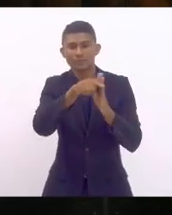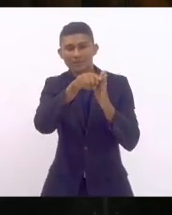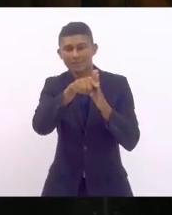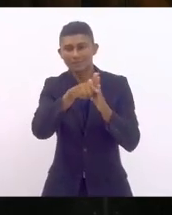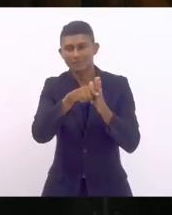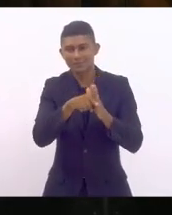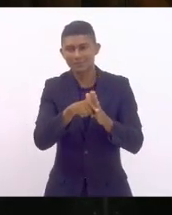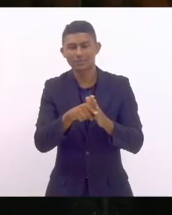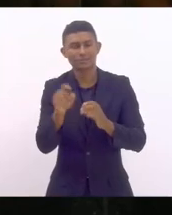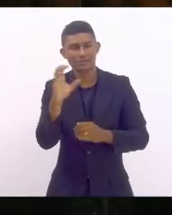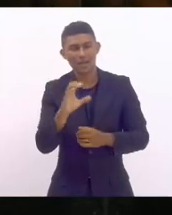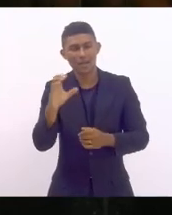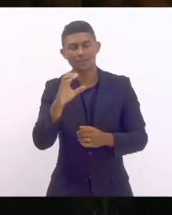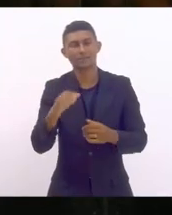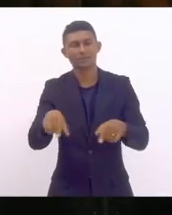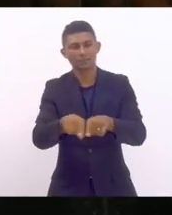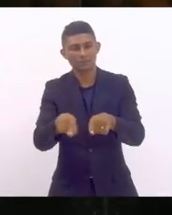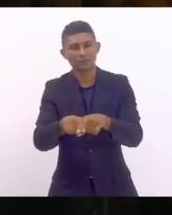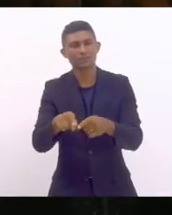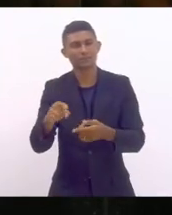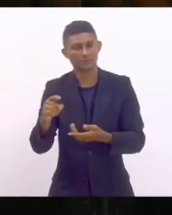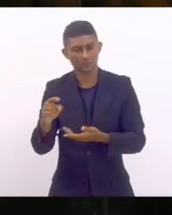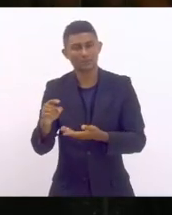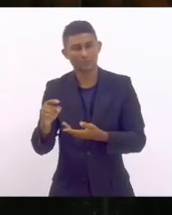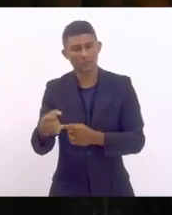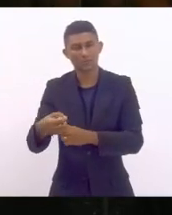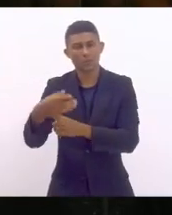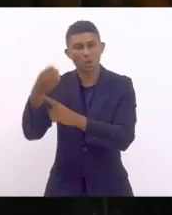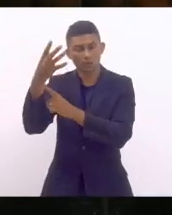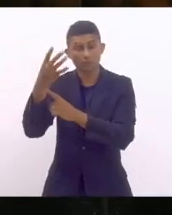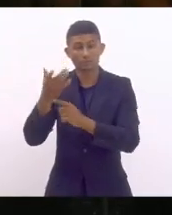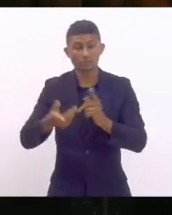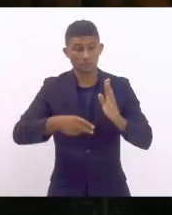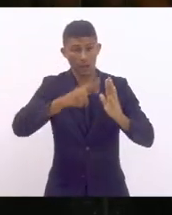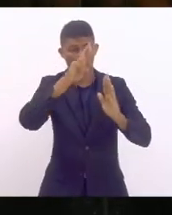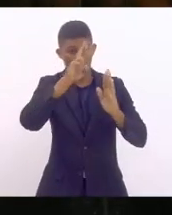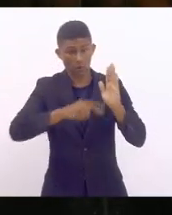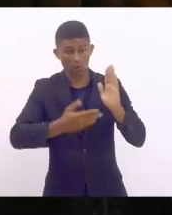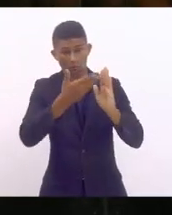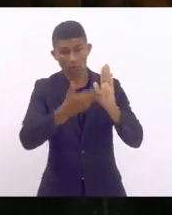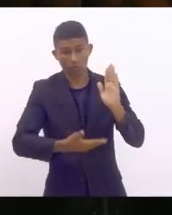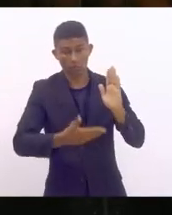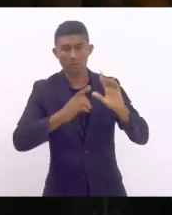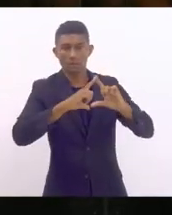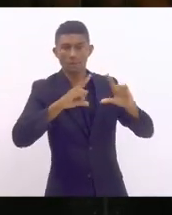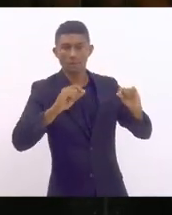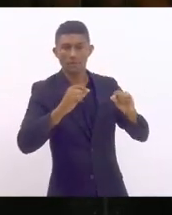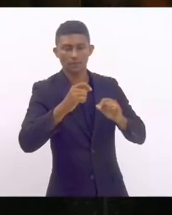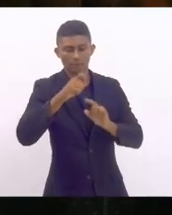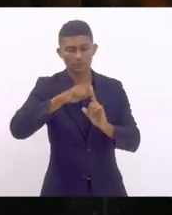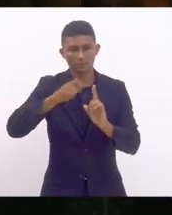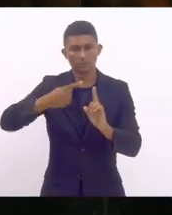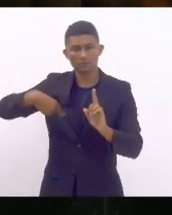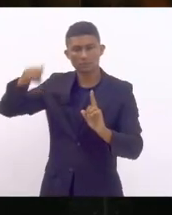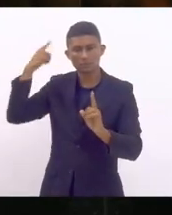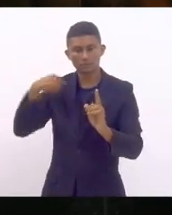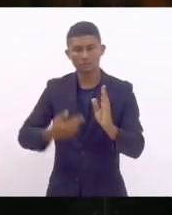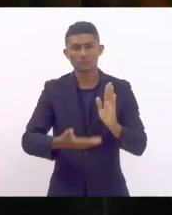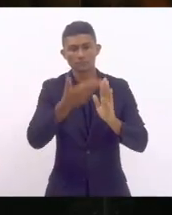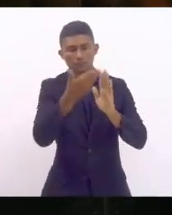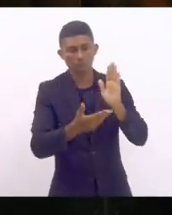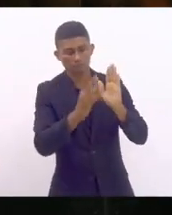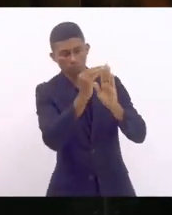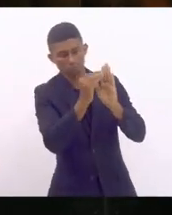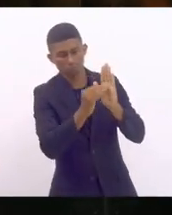a ciência e tecnologia segundo o último relatório lançado em Brasília no mês passado o total das